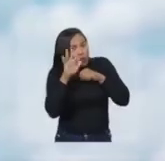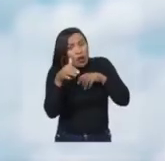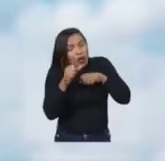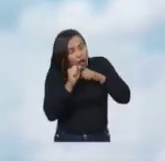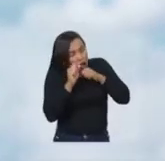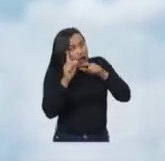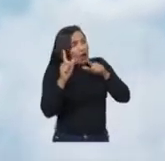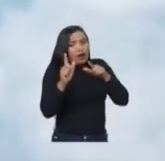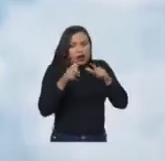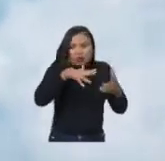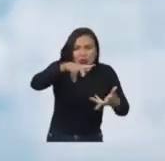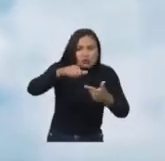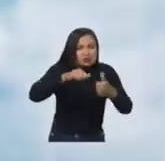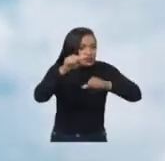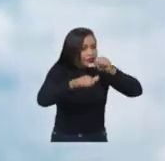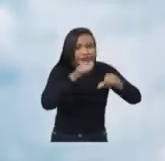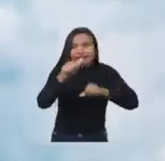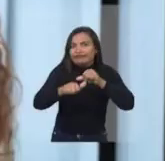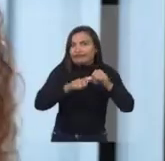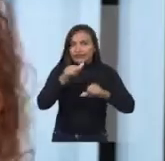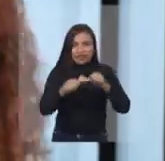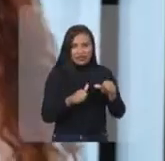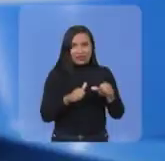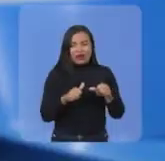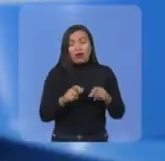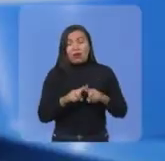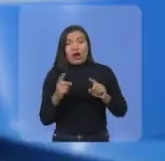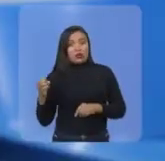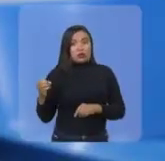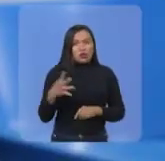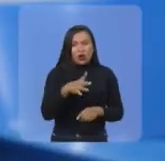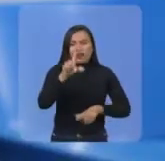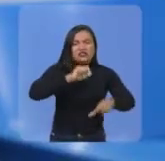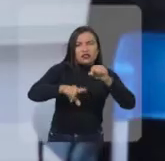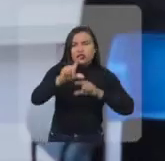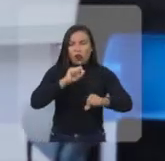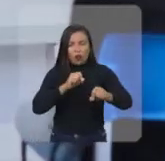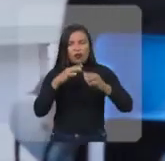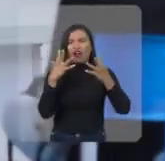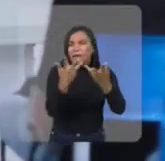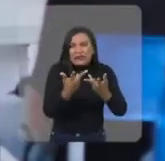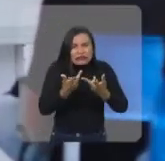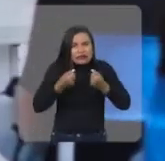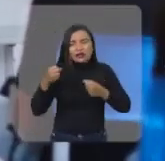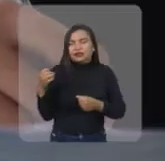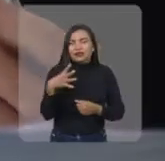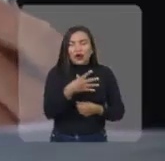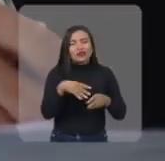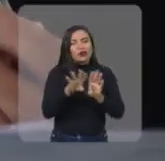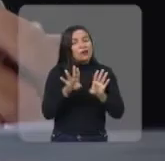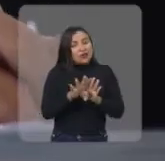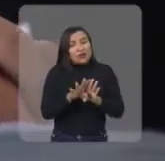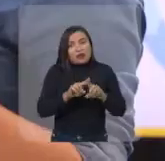outro completamente diferente, com novas demandas e exigindo novas habilidades. Ficar parado no meio da escada não